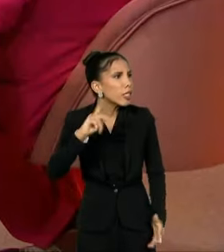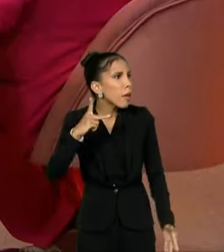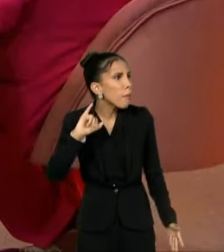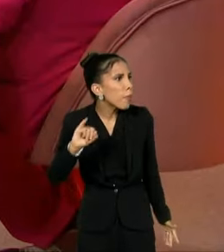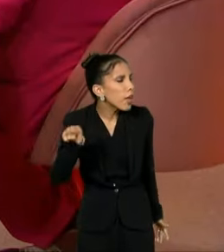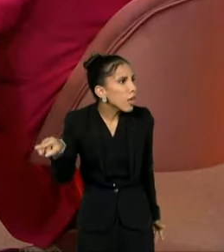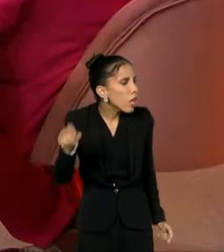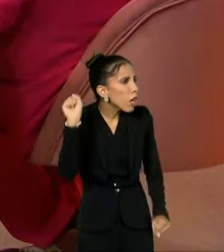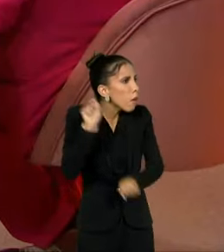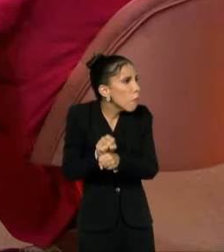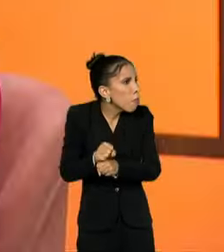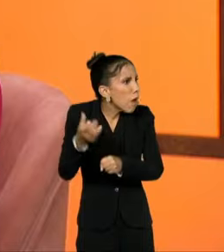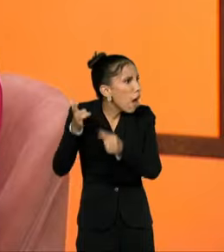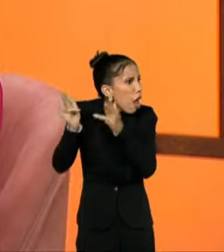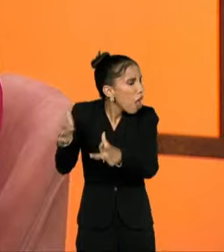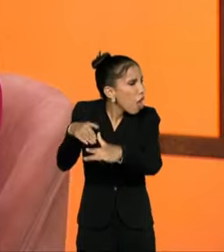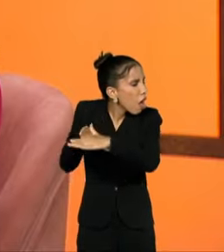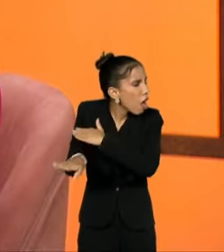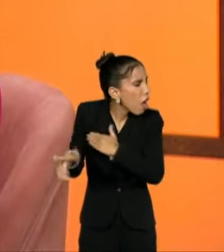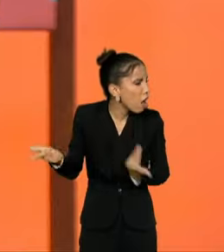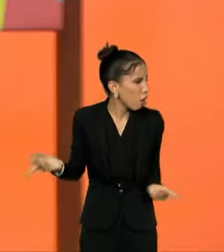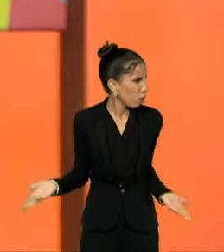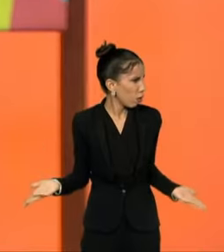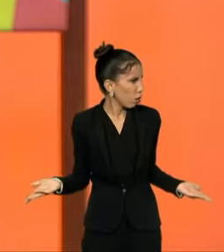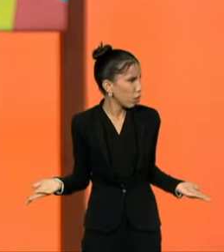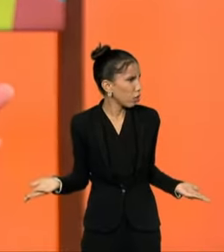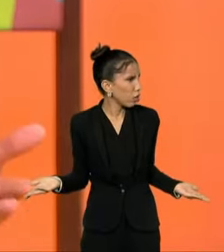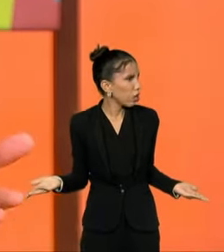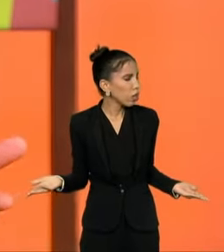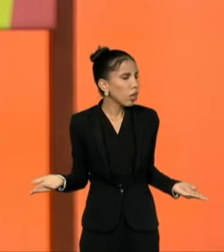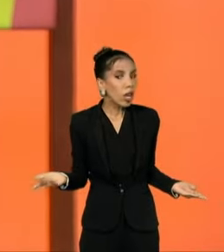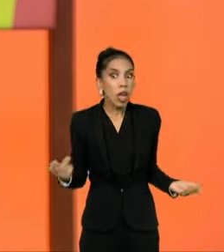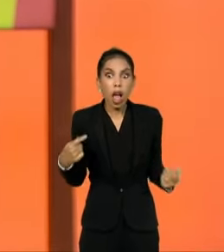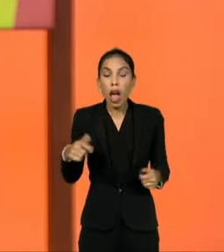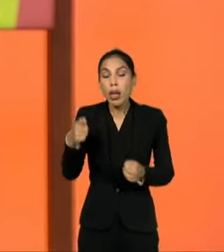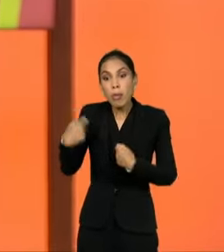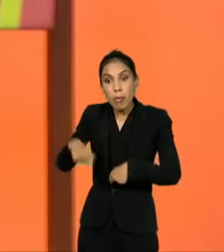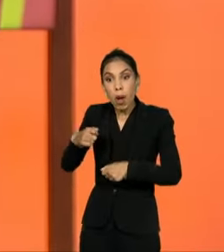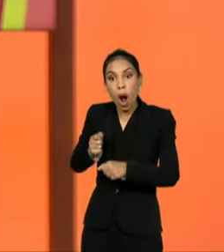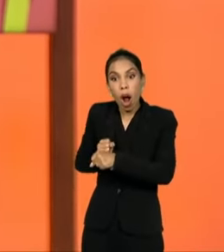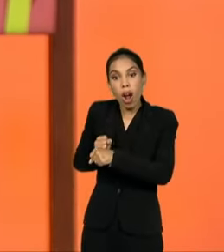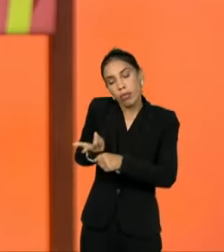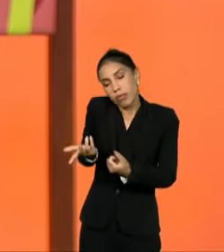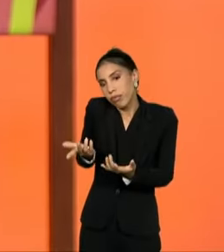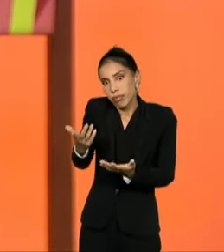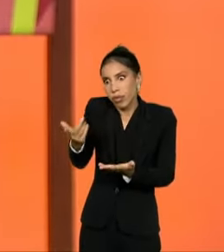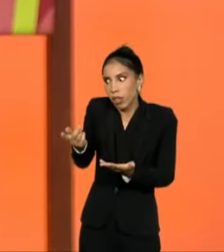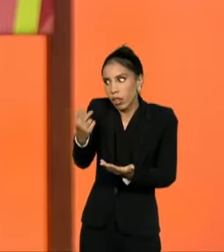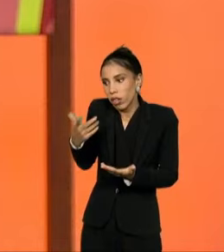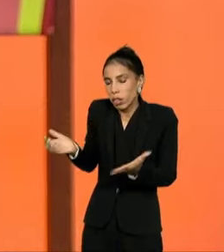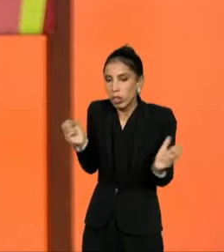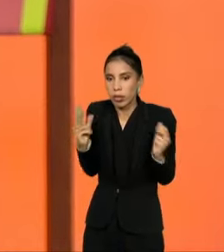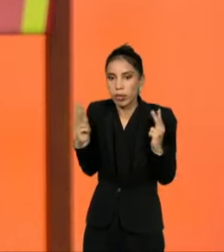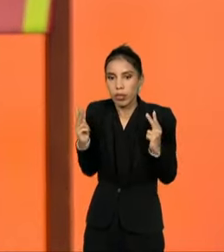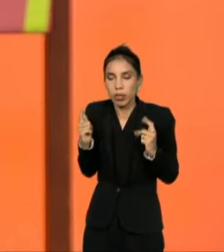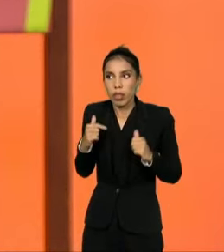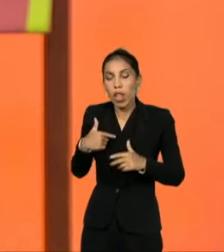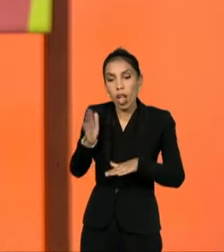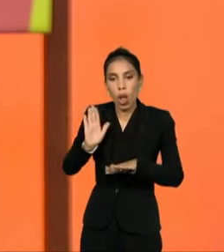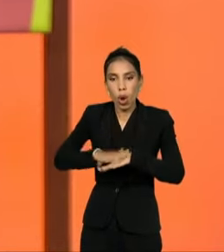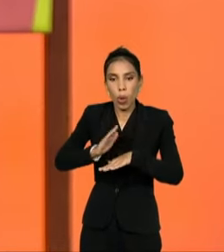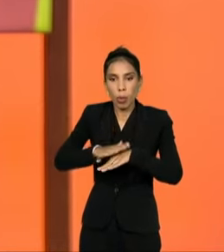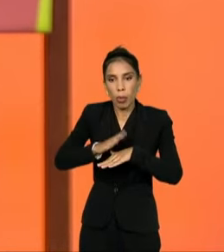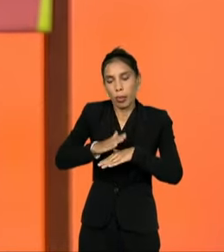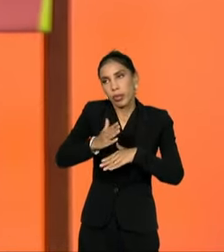que está parado e engavetado lá, né? E aí eles têm que abrir a CPI. Como eu tinha proposto, eu tinha que ser o presidente,